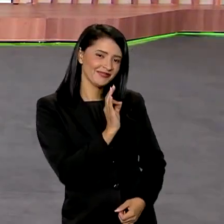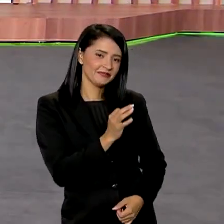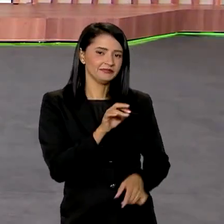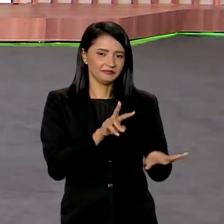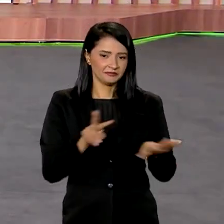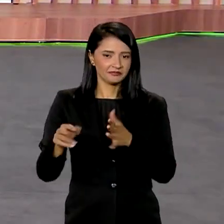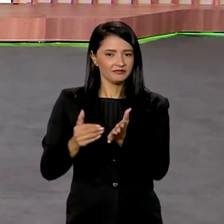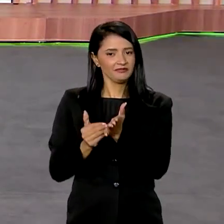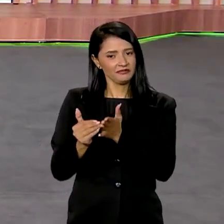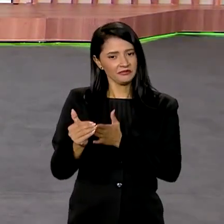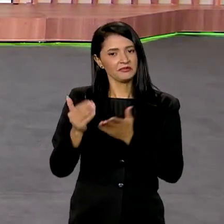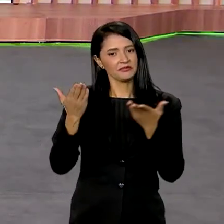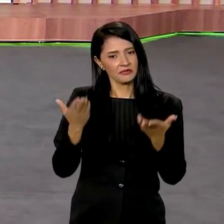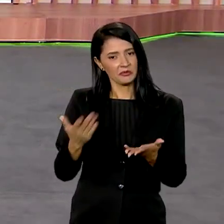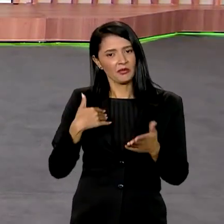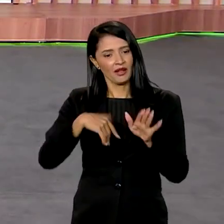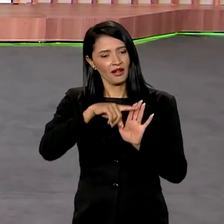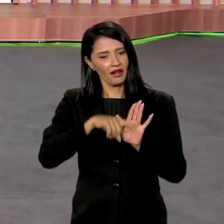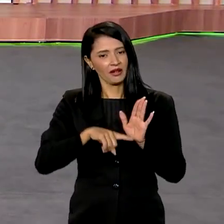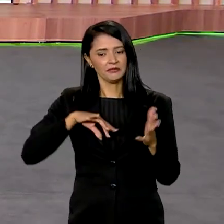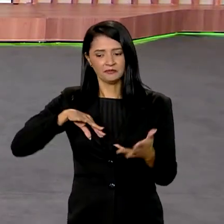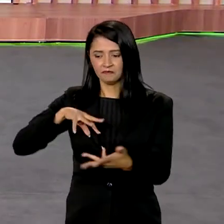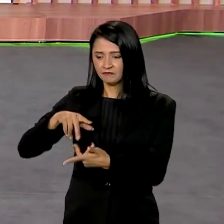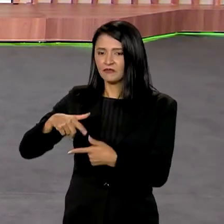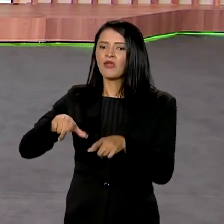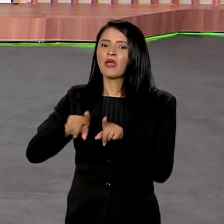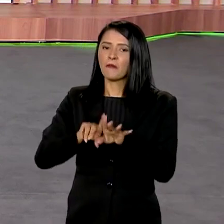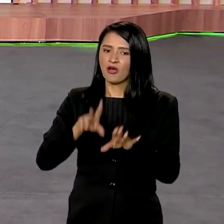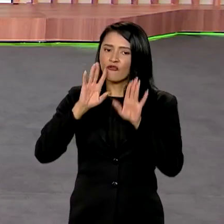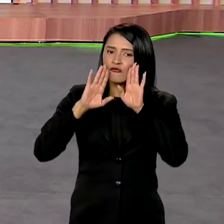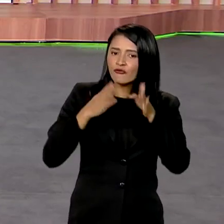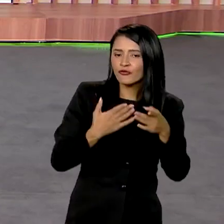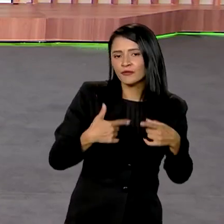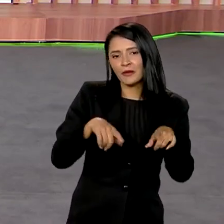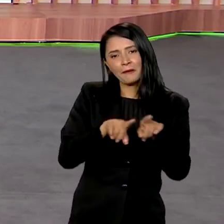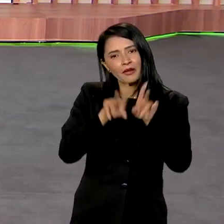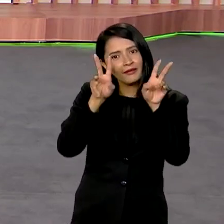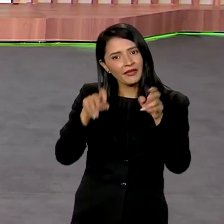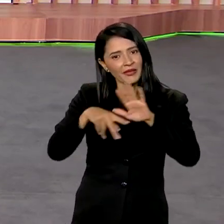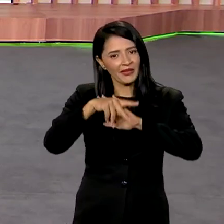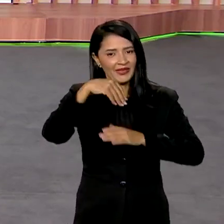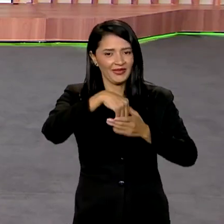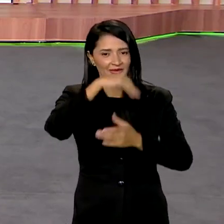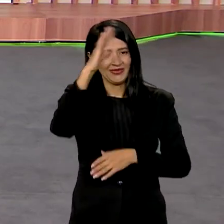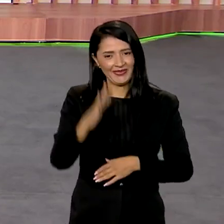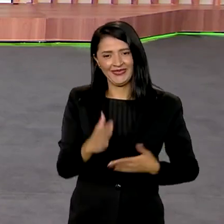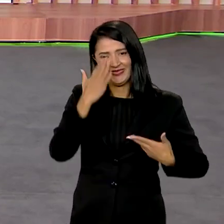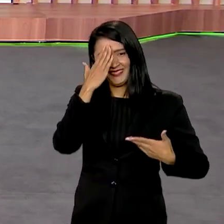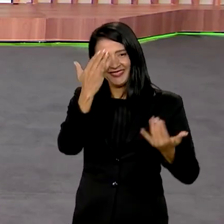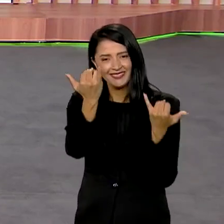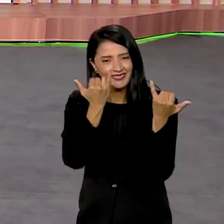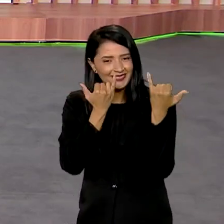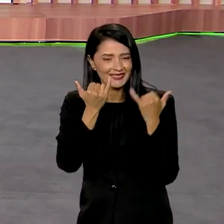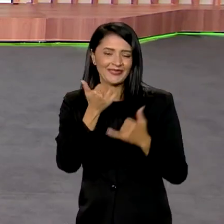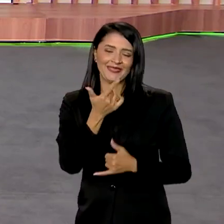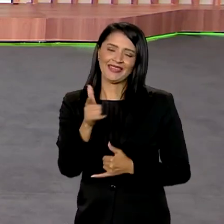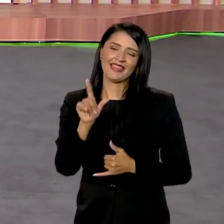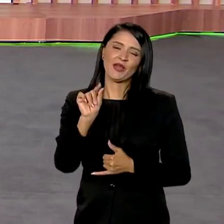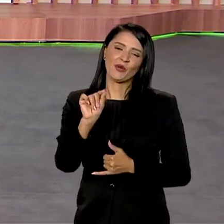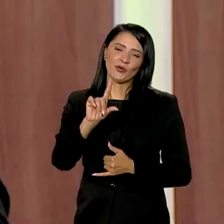semana começou aí com agenda internacional, mas foco aqui também nos assuntos internos. Obrigado pelas informações. Até a